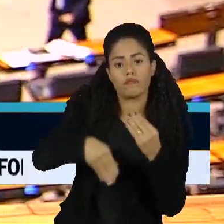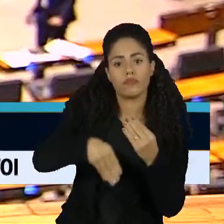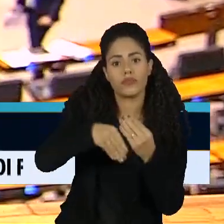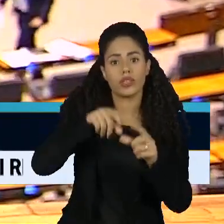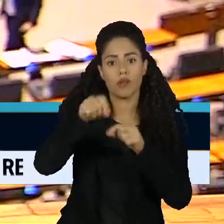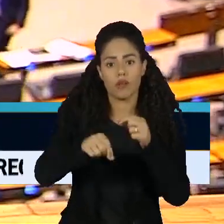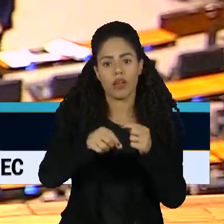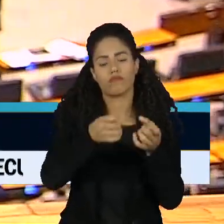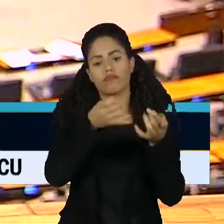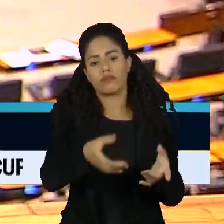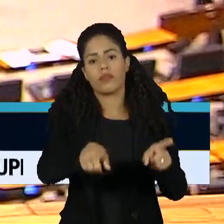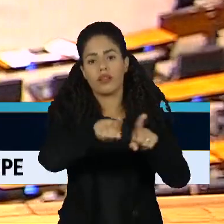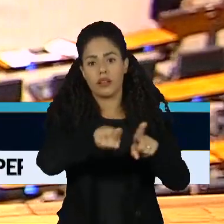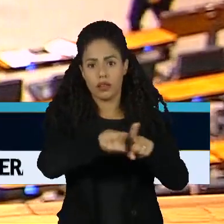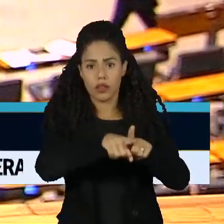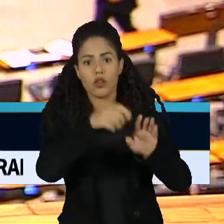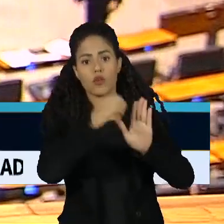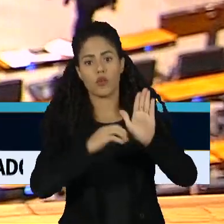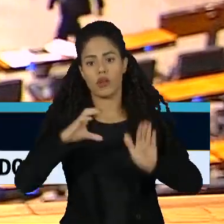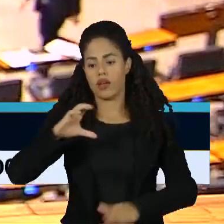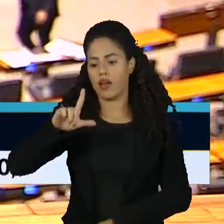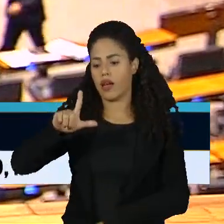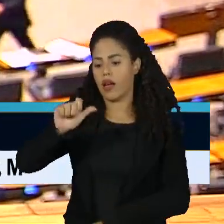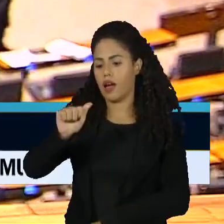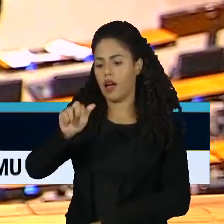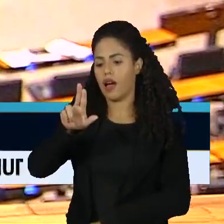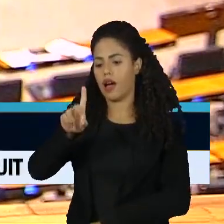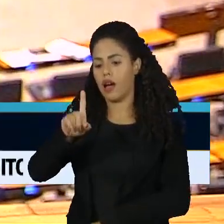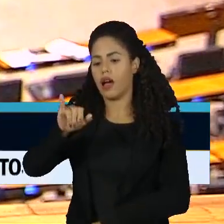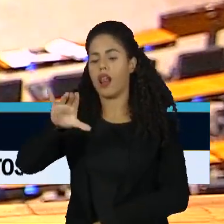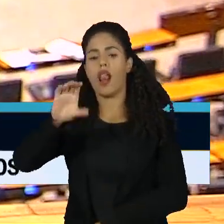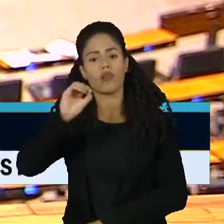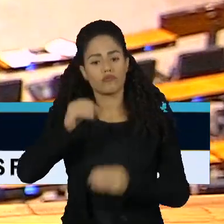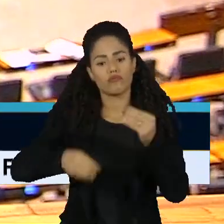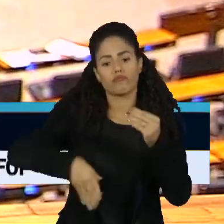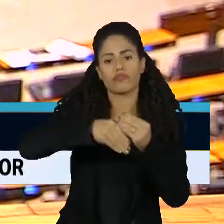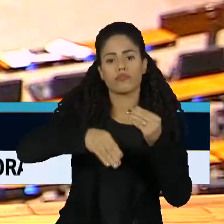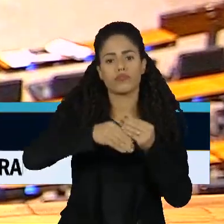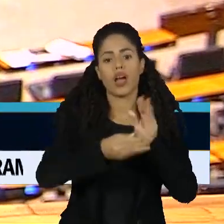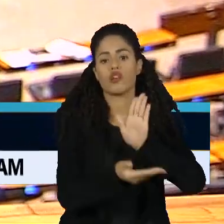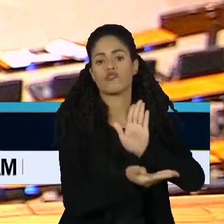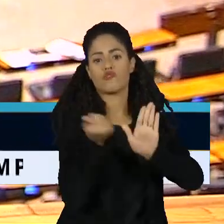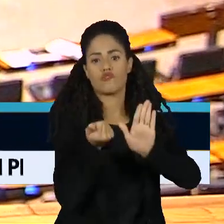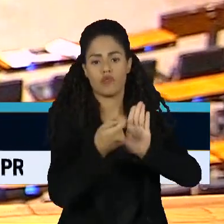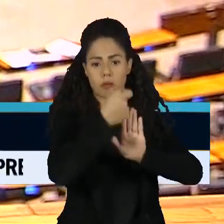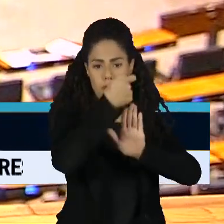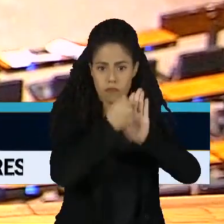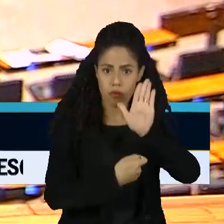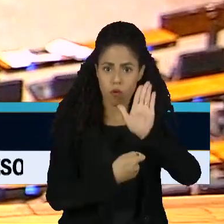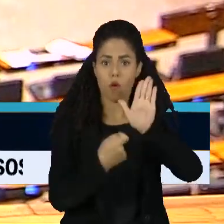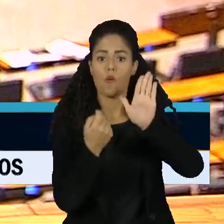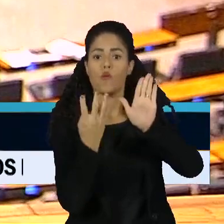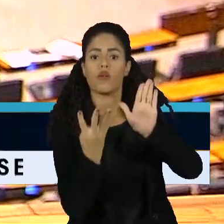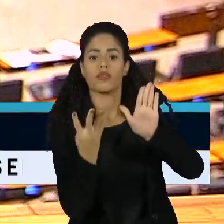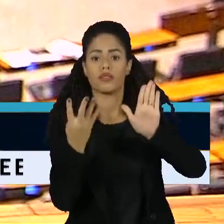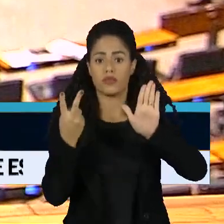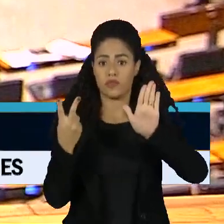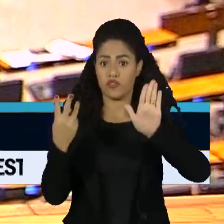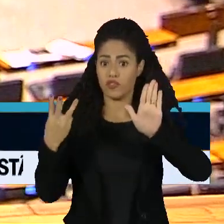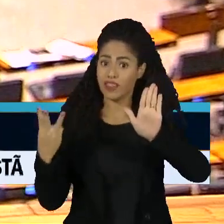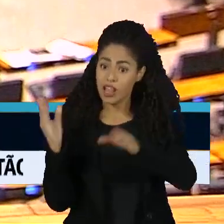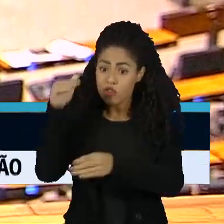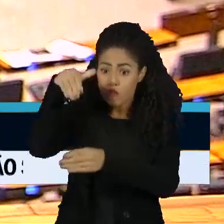rejeitadas pelo relator Cláudio cajado essas emendas foram retiradas do texto por 423